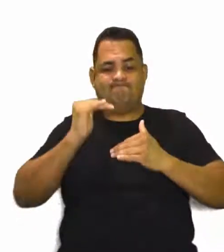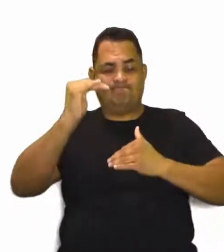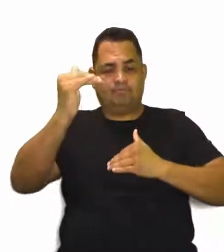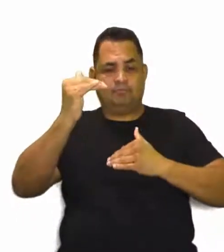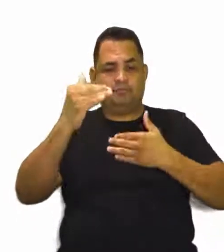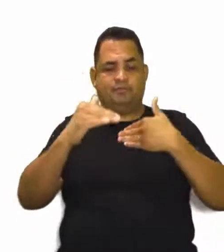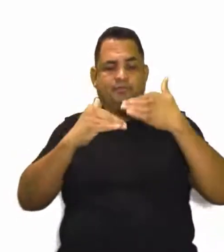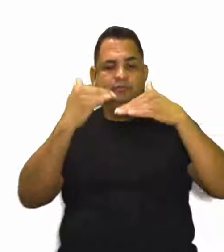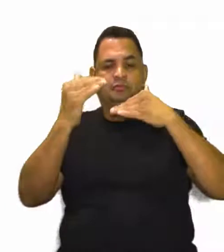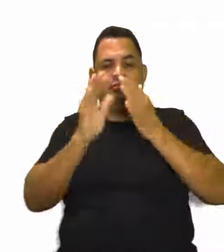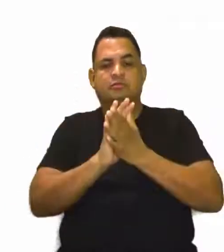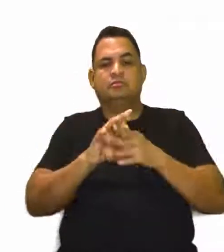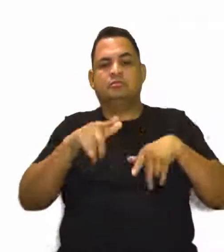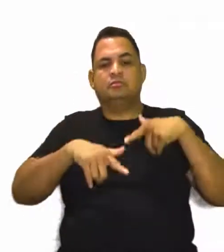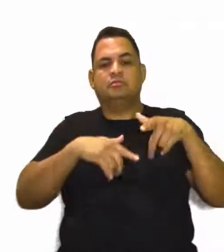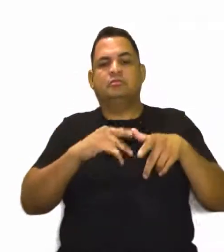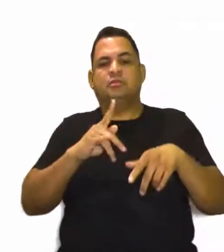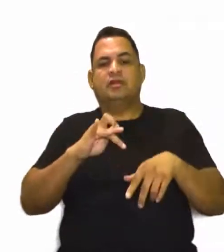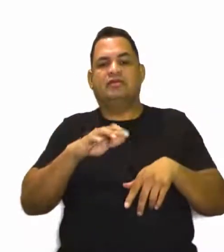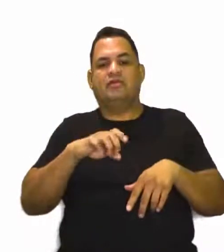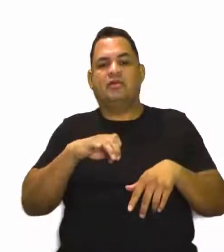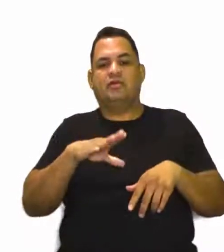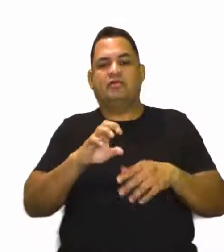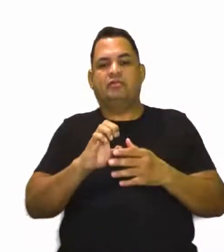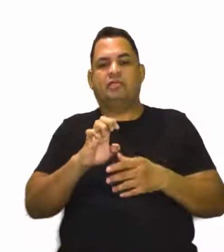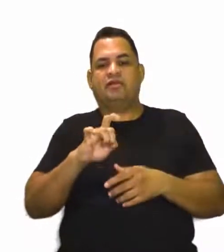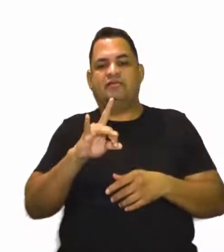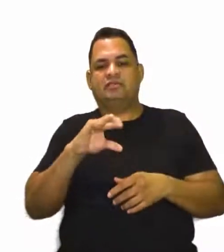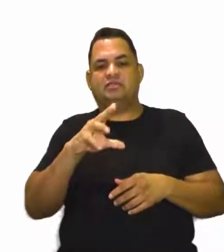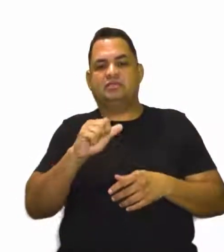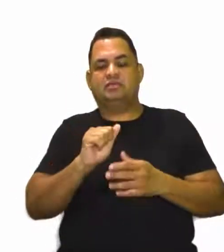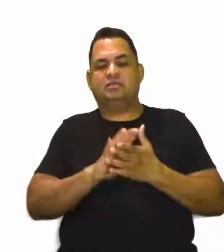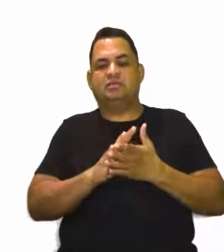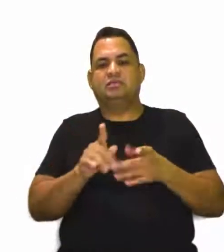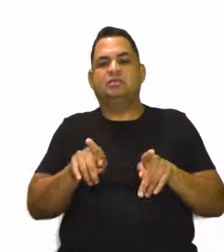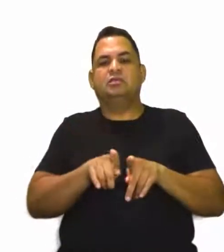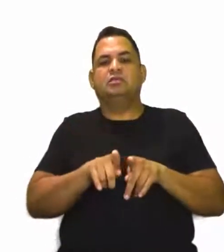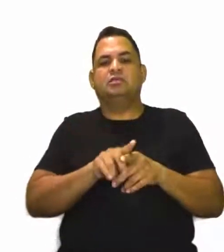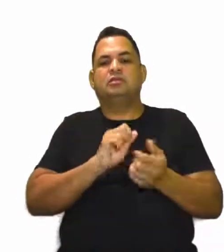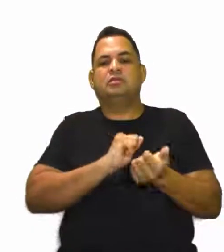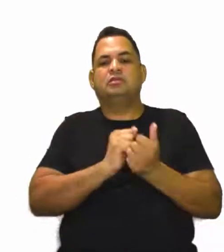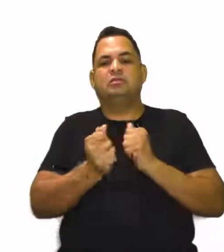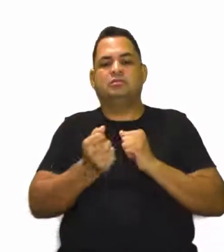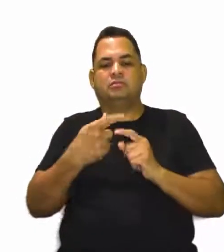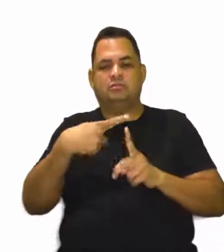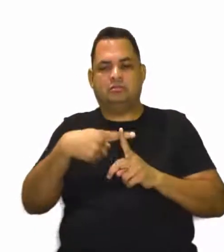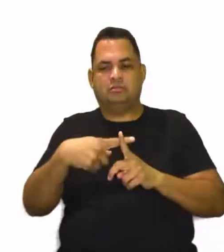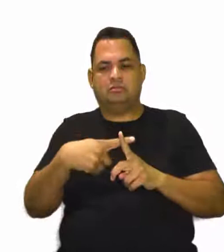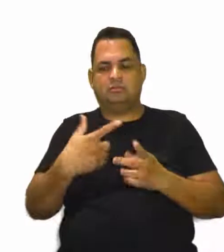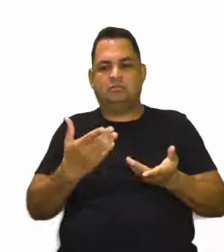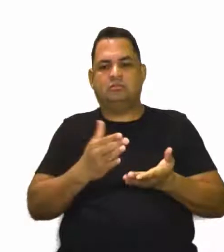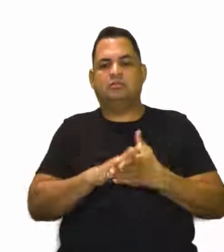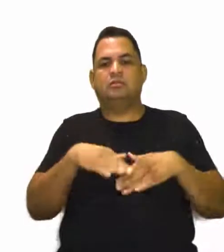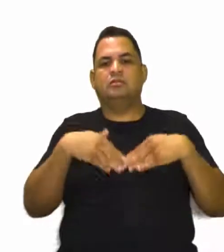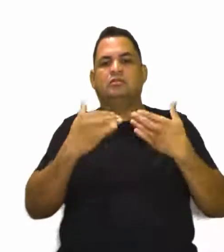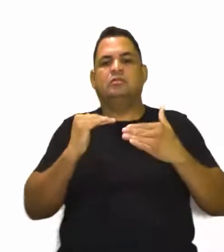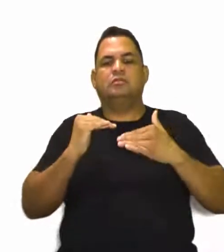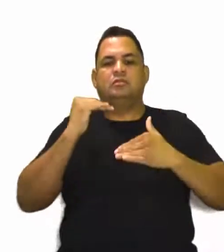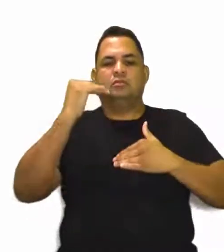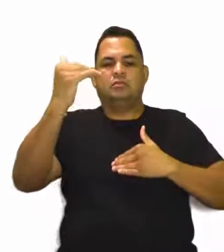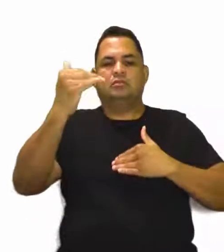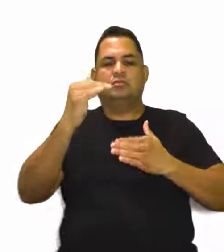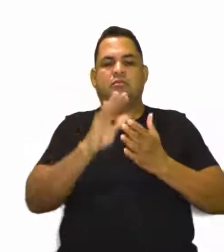avançada, onde trabalha performance, eficiência, e nós temos umas adaptações positivas